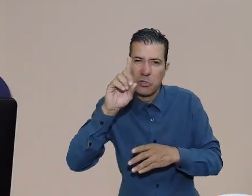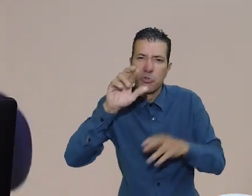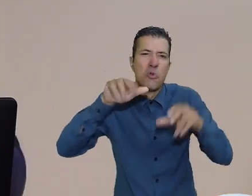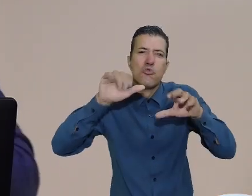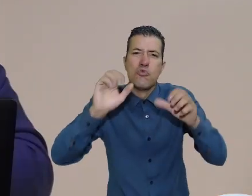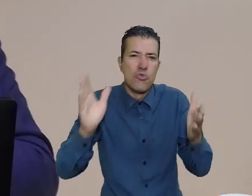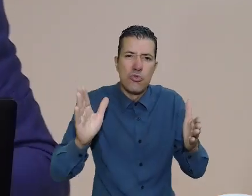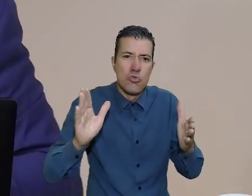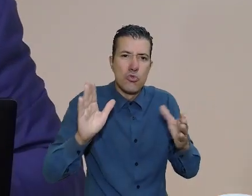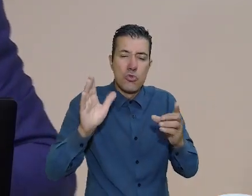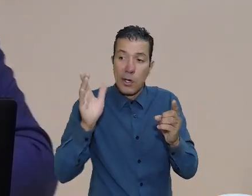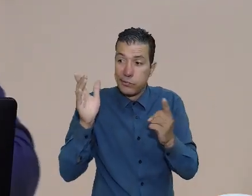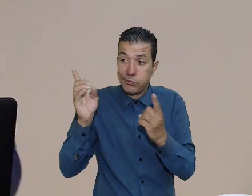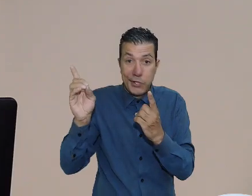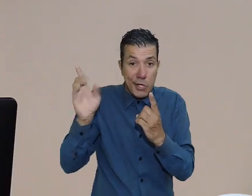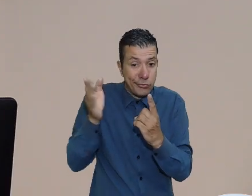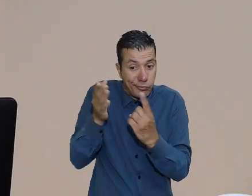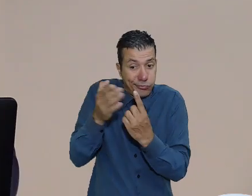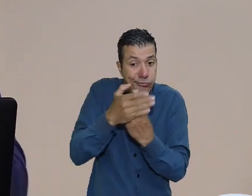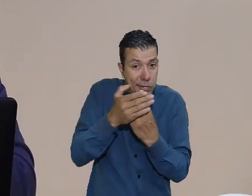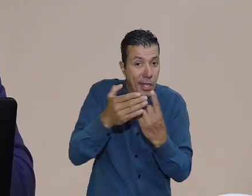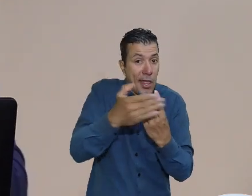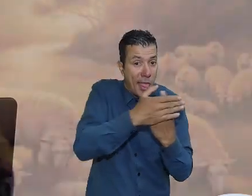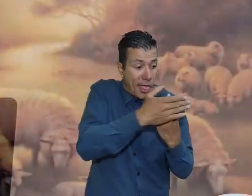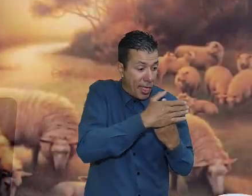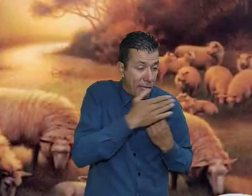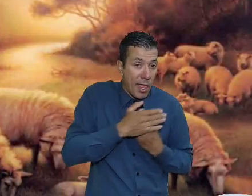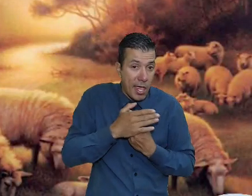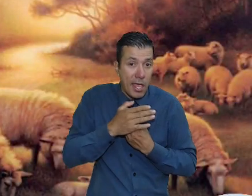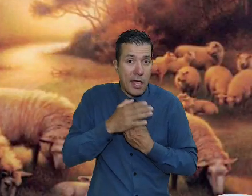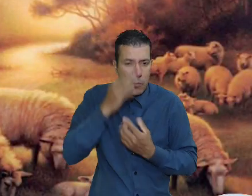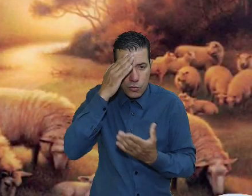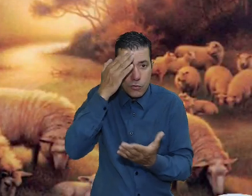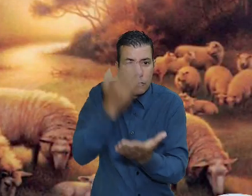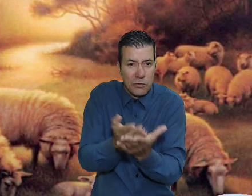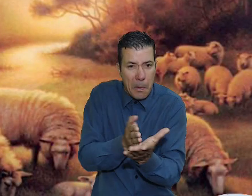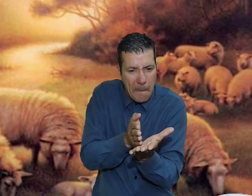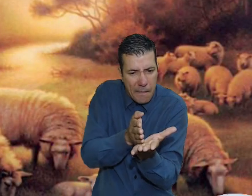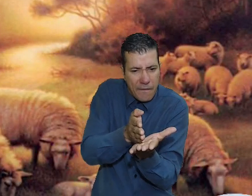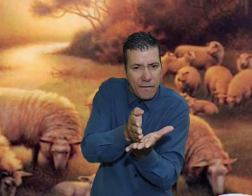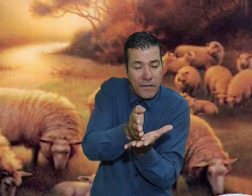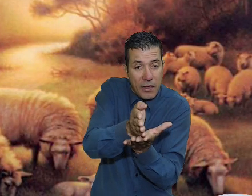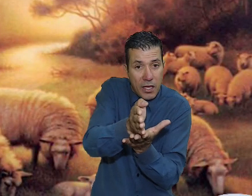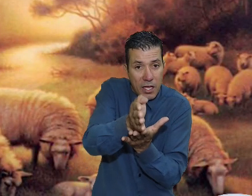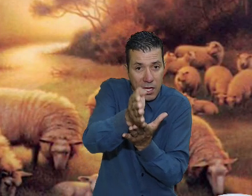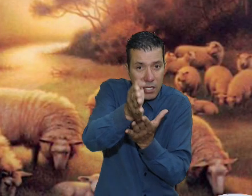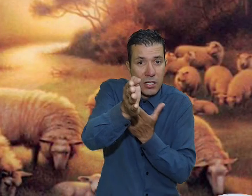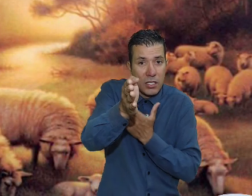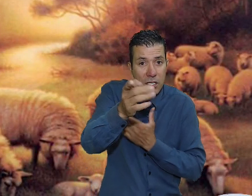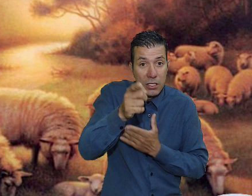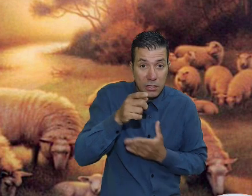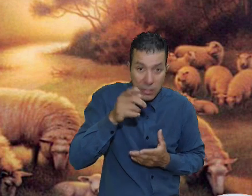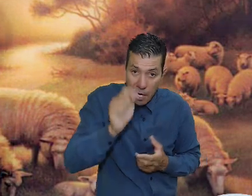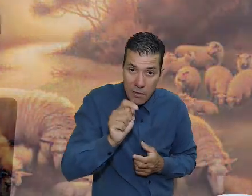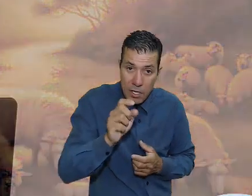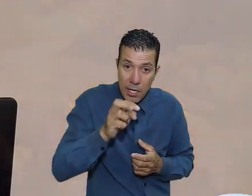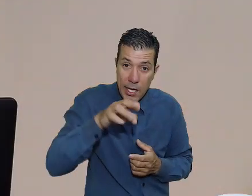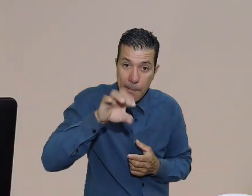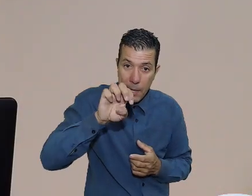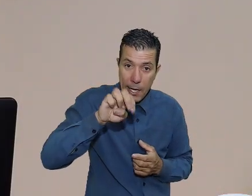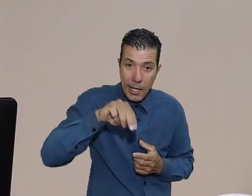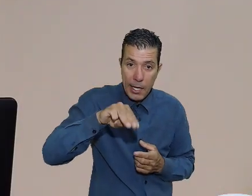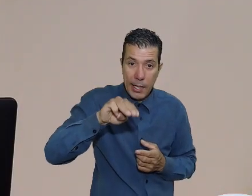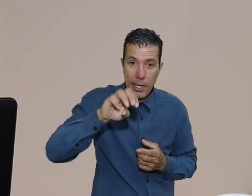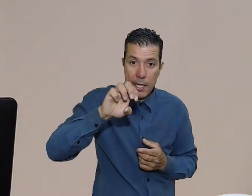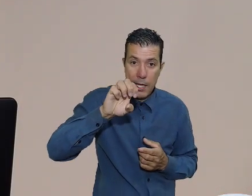nunca desamparou os seus servos fiéis. Sempre existiu um remanescente. Você sabe de quem que eu estou falando? Sabe quem é esse remanescente? É você. Olha